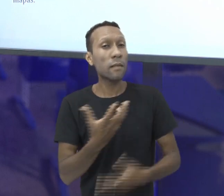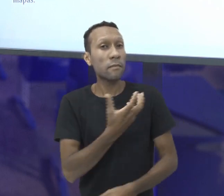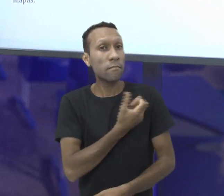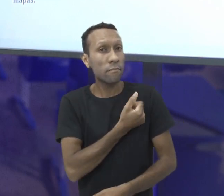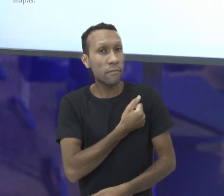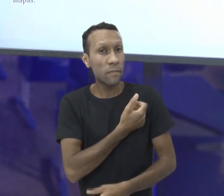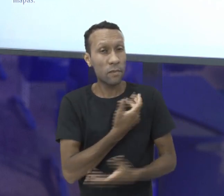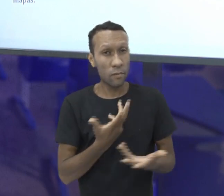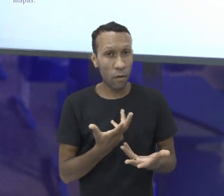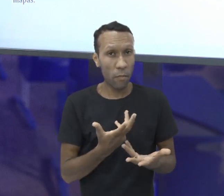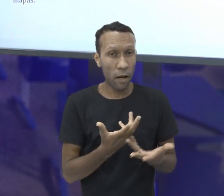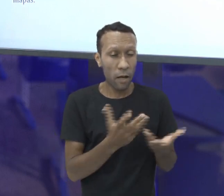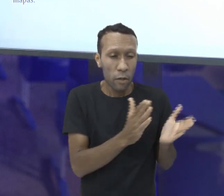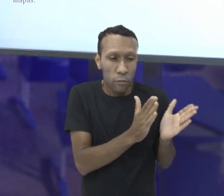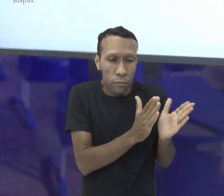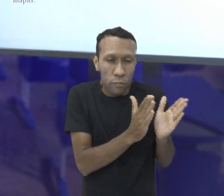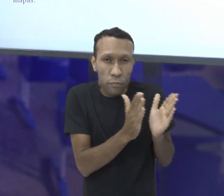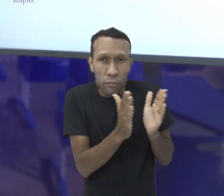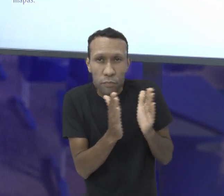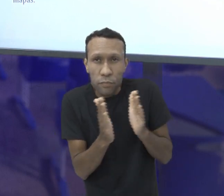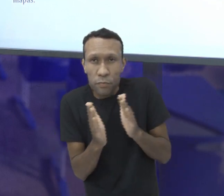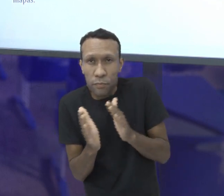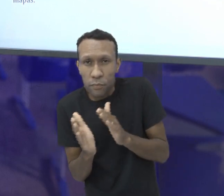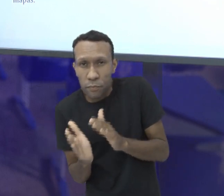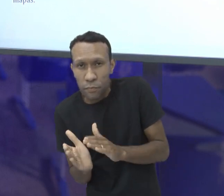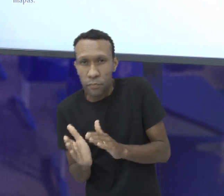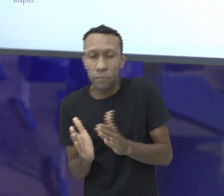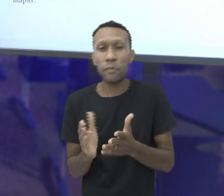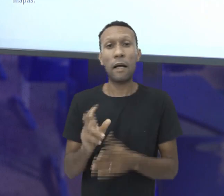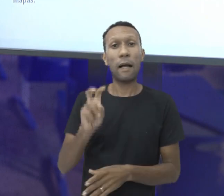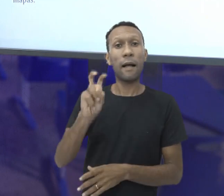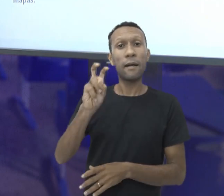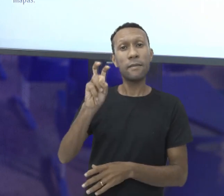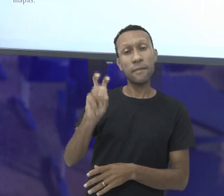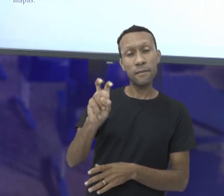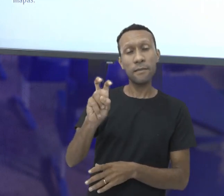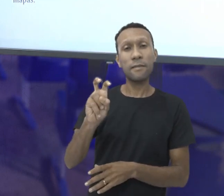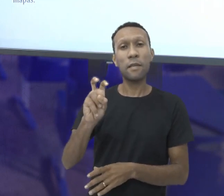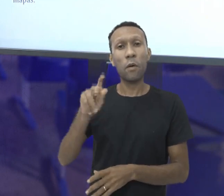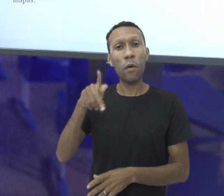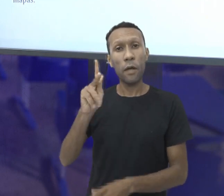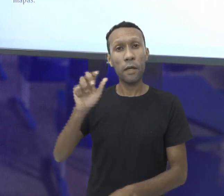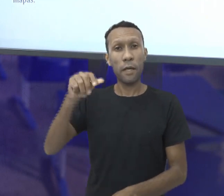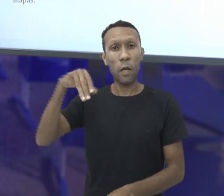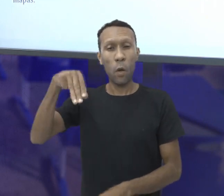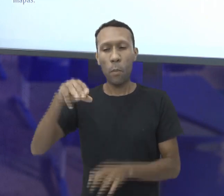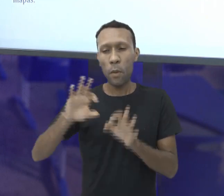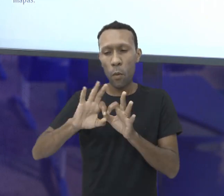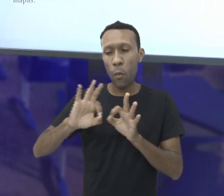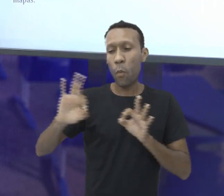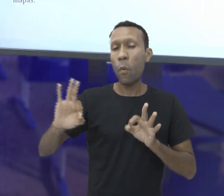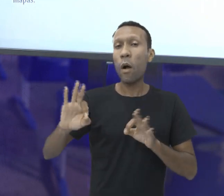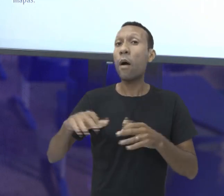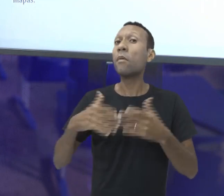do município da cidade de Caruaru e Toritama corresponde a 5 quilômetros de distanciamento real, de distância real.